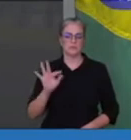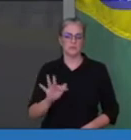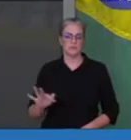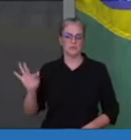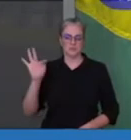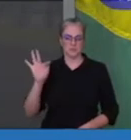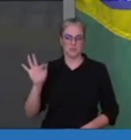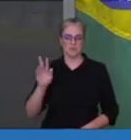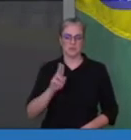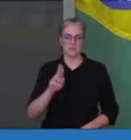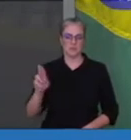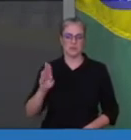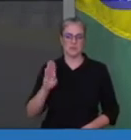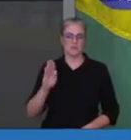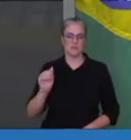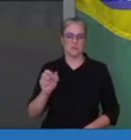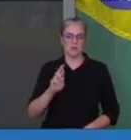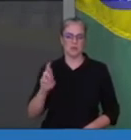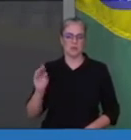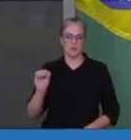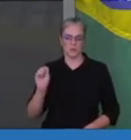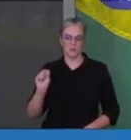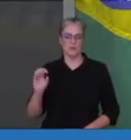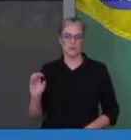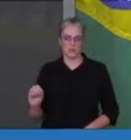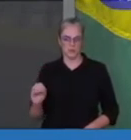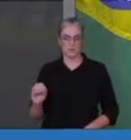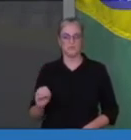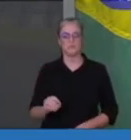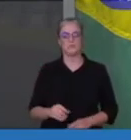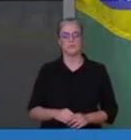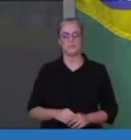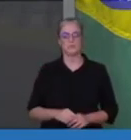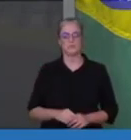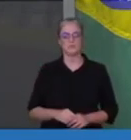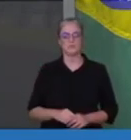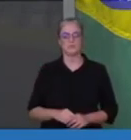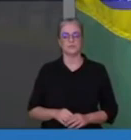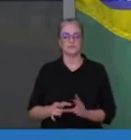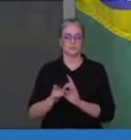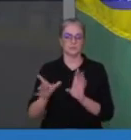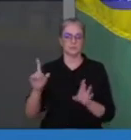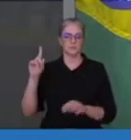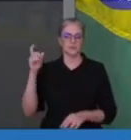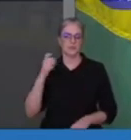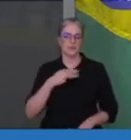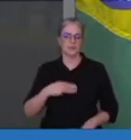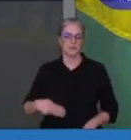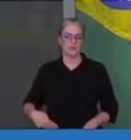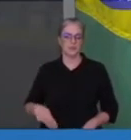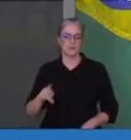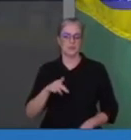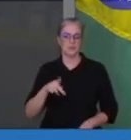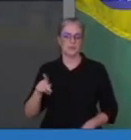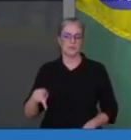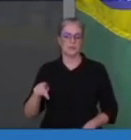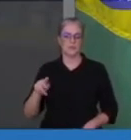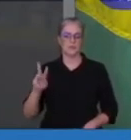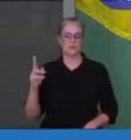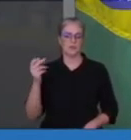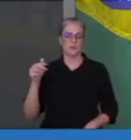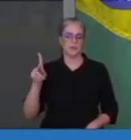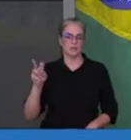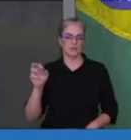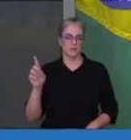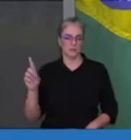ministro Roberto Barroso, concedeu ao ex-ministro e professor da Universidade de Harvard, o brasileiro Mangabeira Unger.